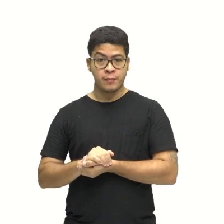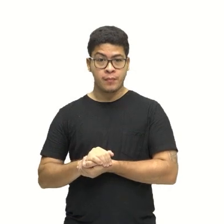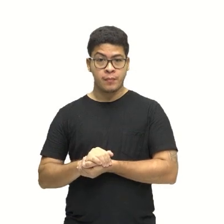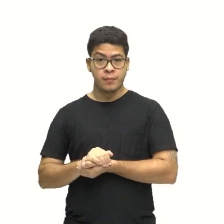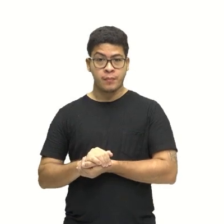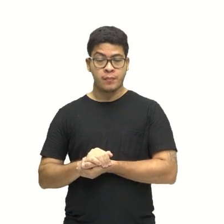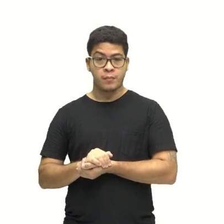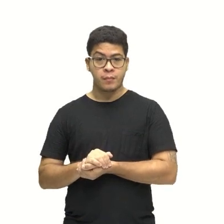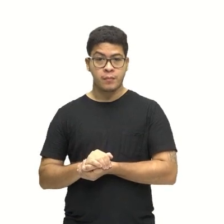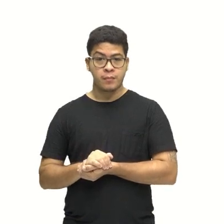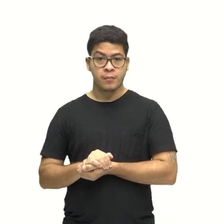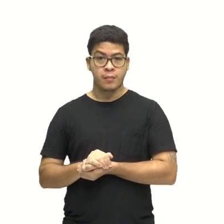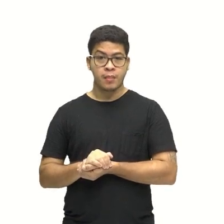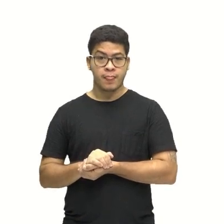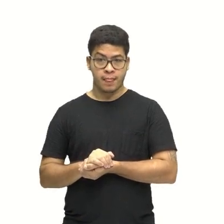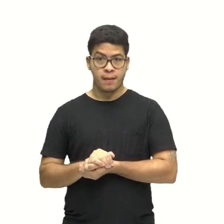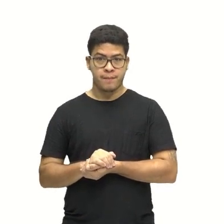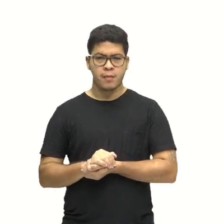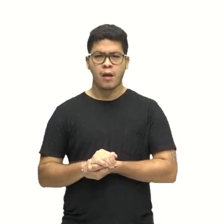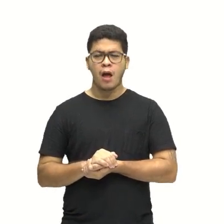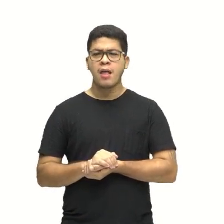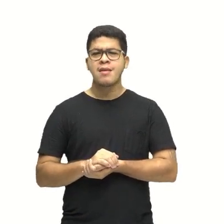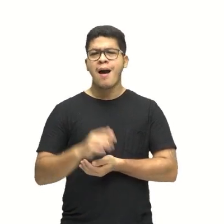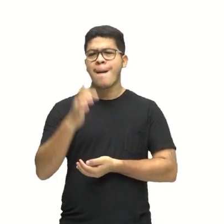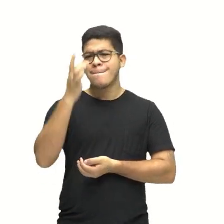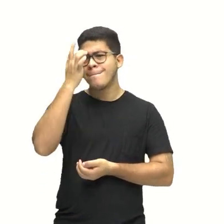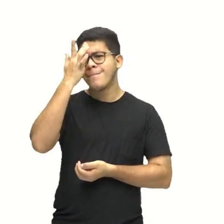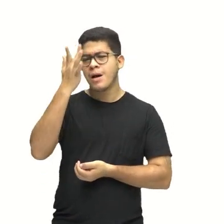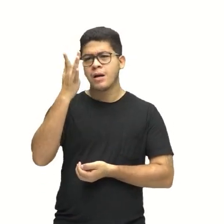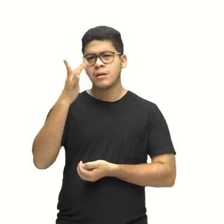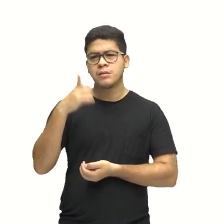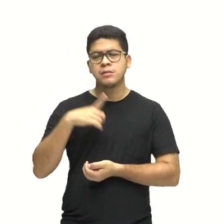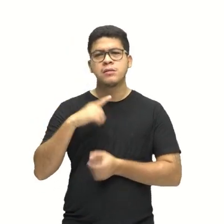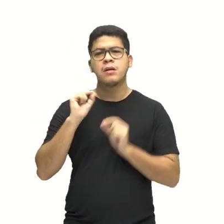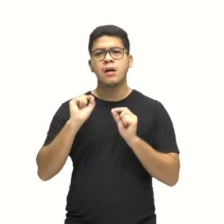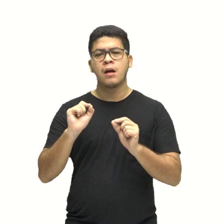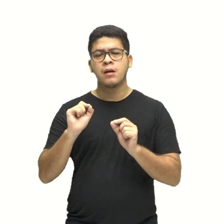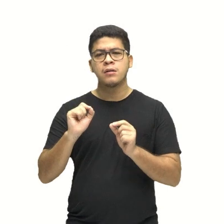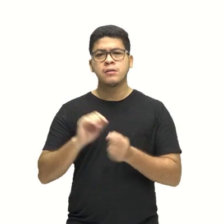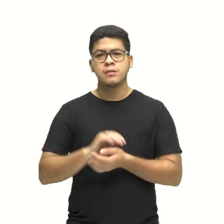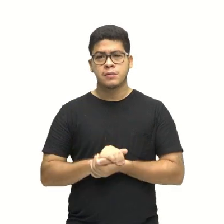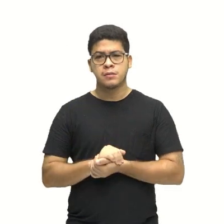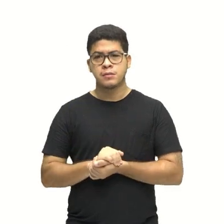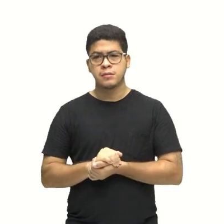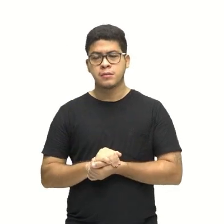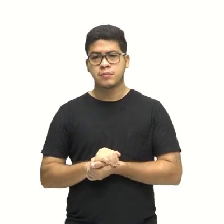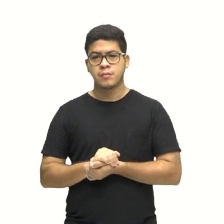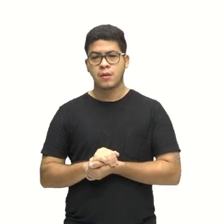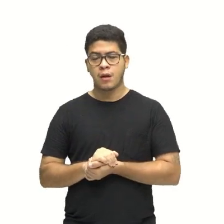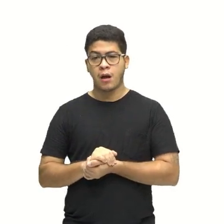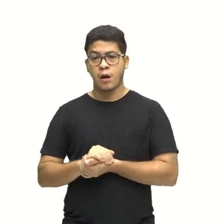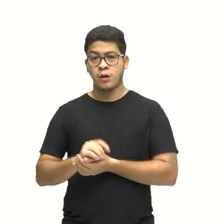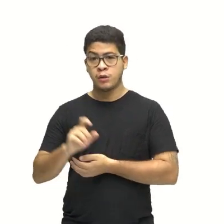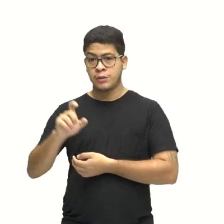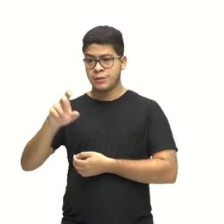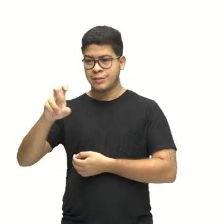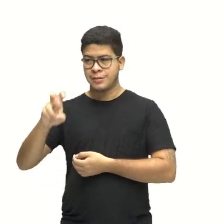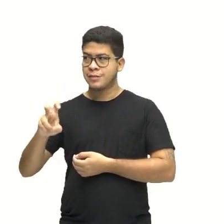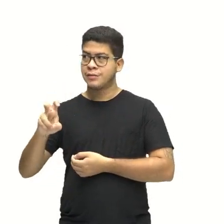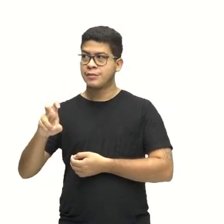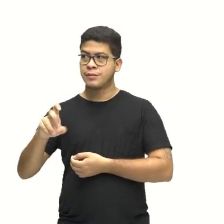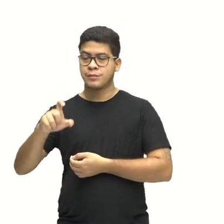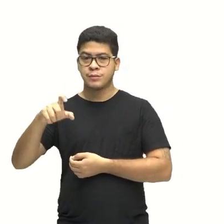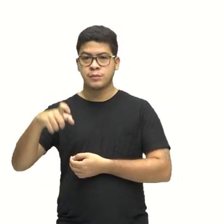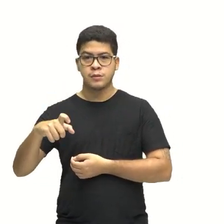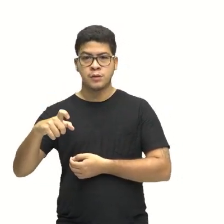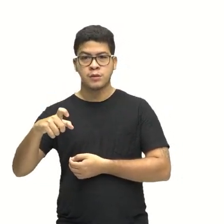Vamos começar fazendo essa operação aqui, que é a operação mais simples, né? Eu tenho 5x mais 3x, eu posso somar esses dois elementos porque